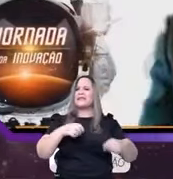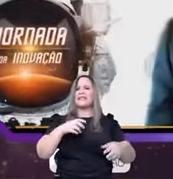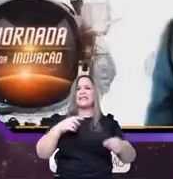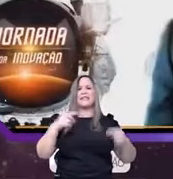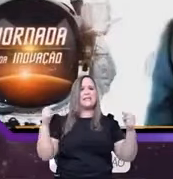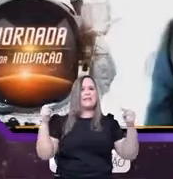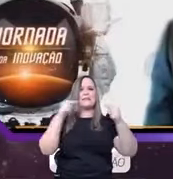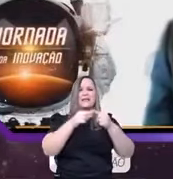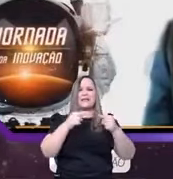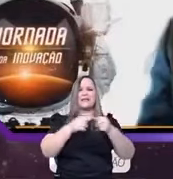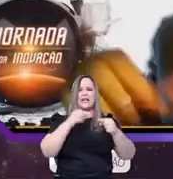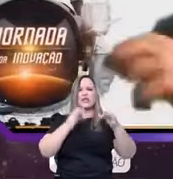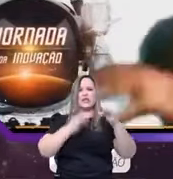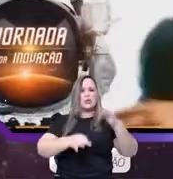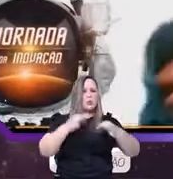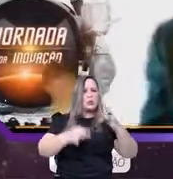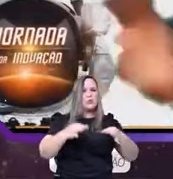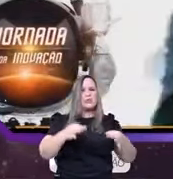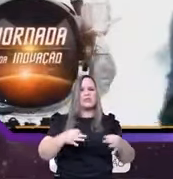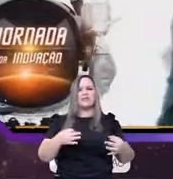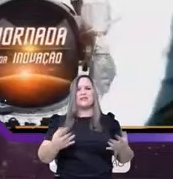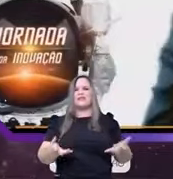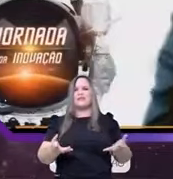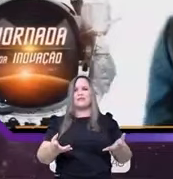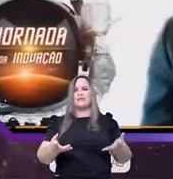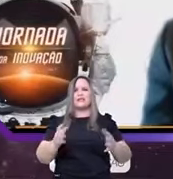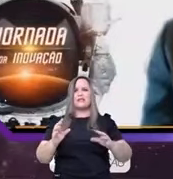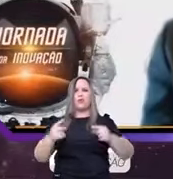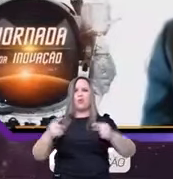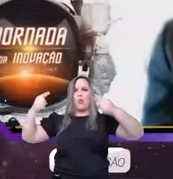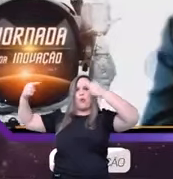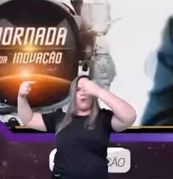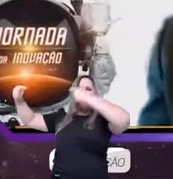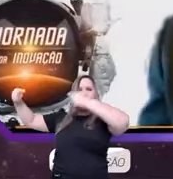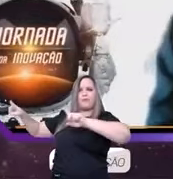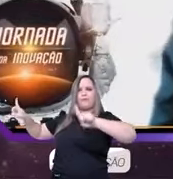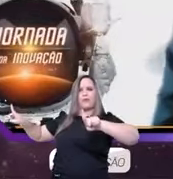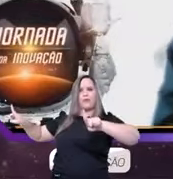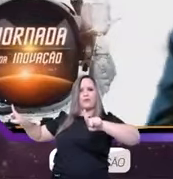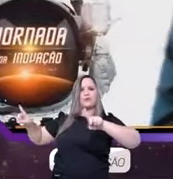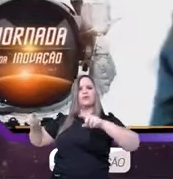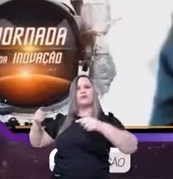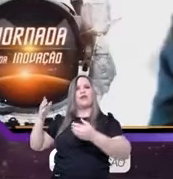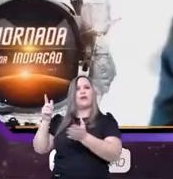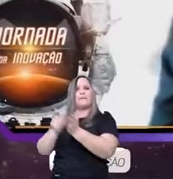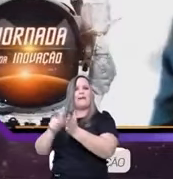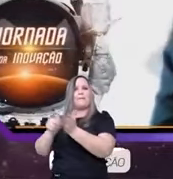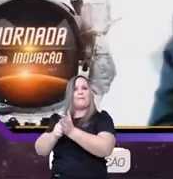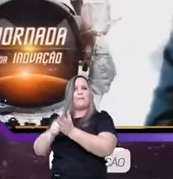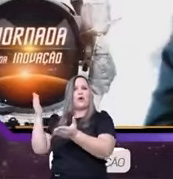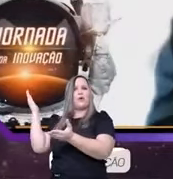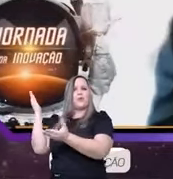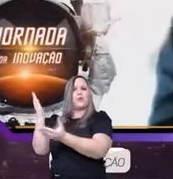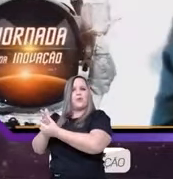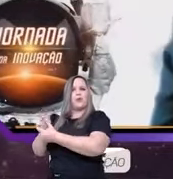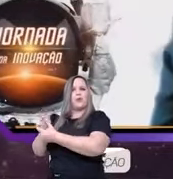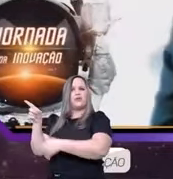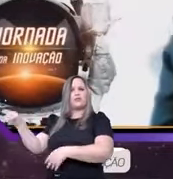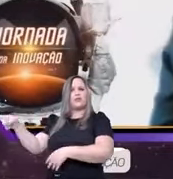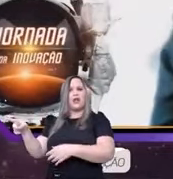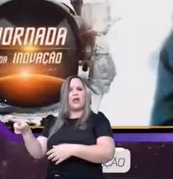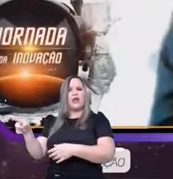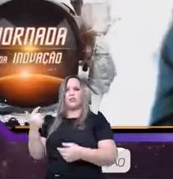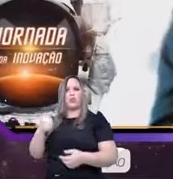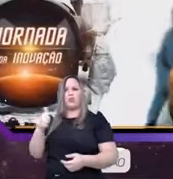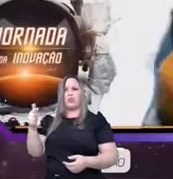aquele caso. E no extremo oposto, você tem um processo que é papel, que não tem partes, que é totalmente impessoal,